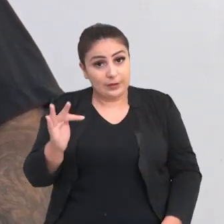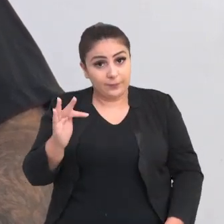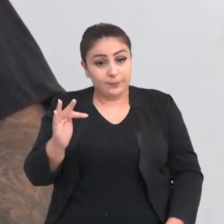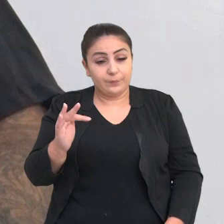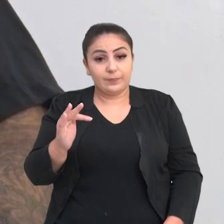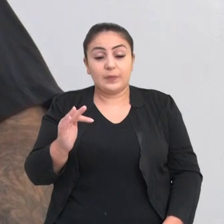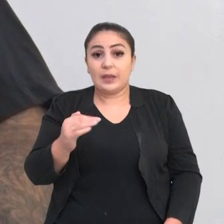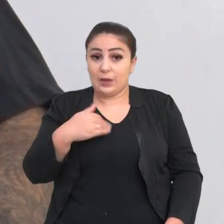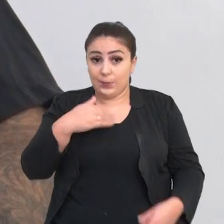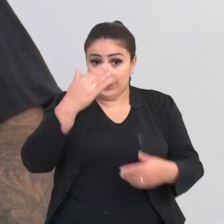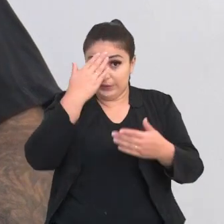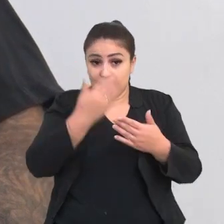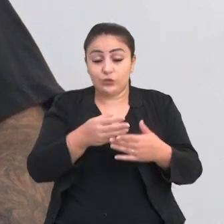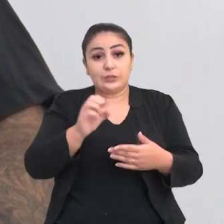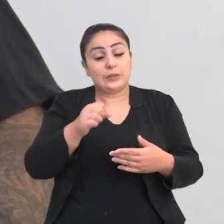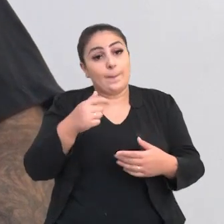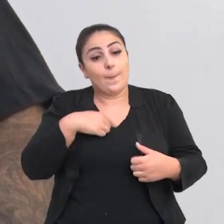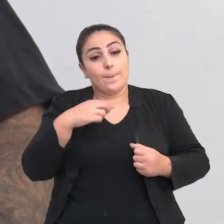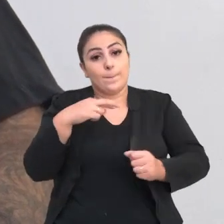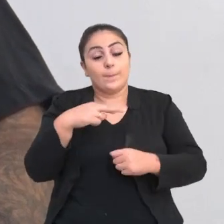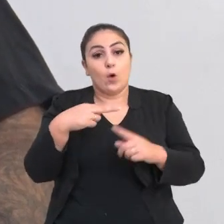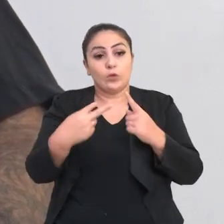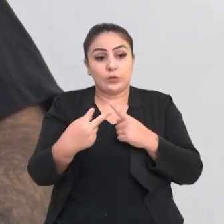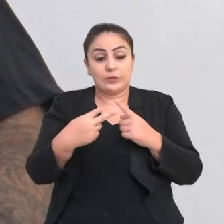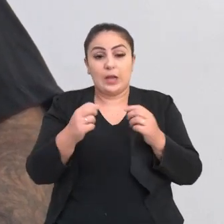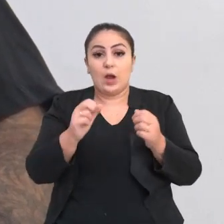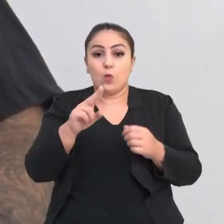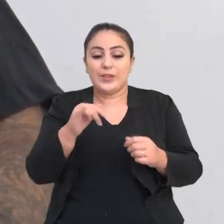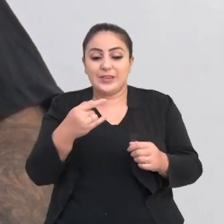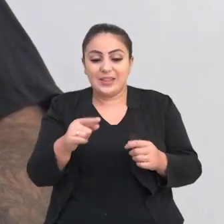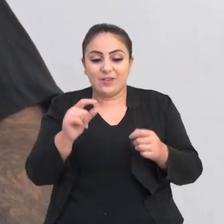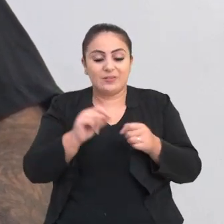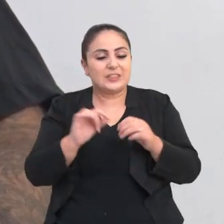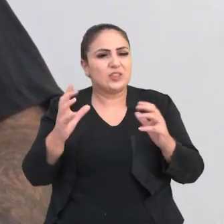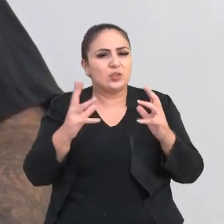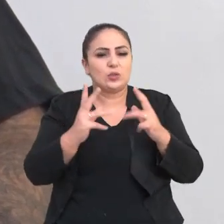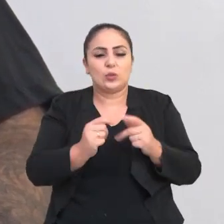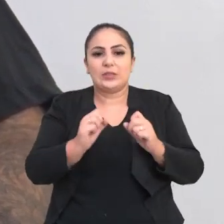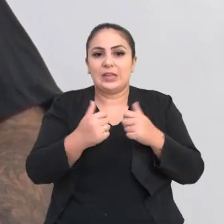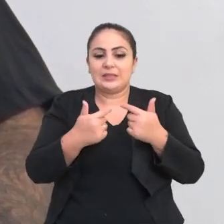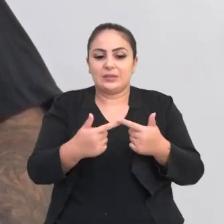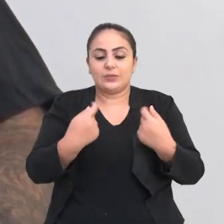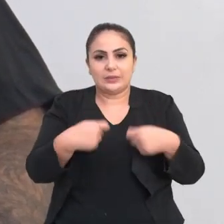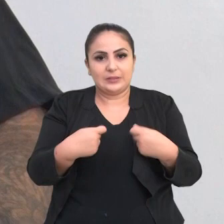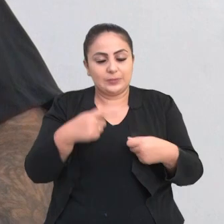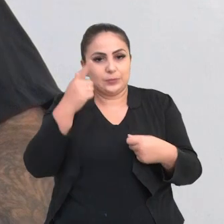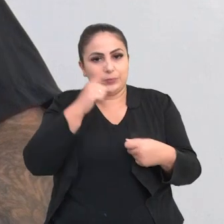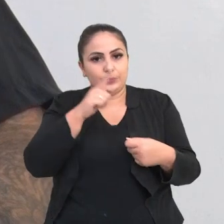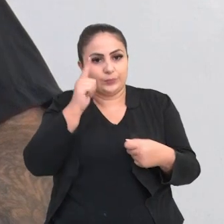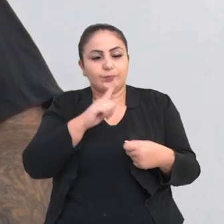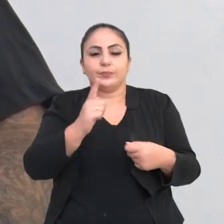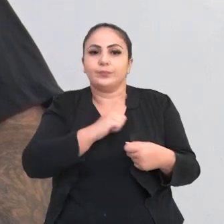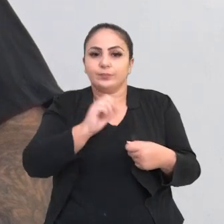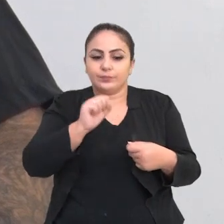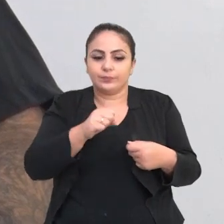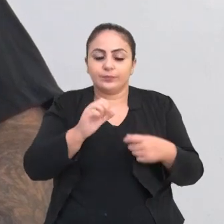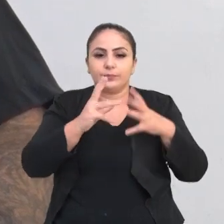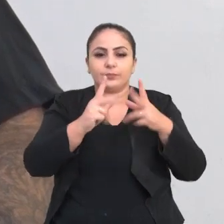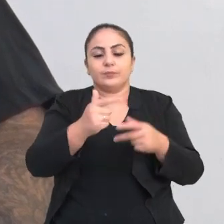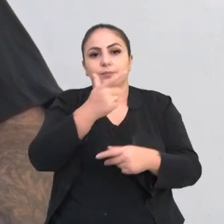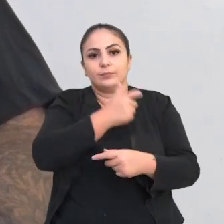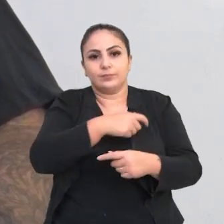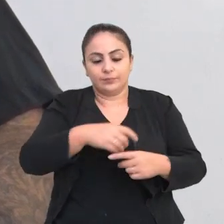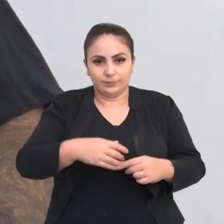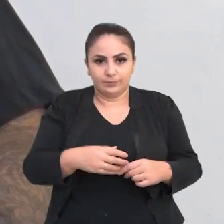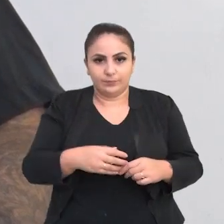federais. Acredito eu que, do meu ponto de vista, a União está tomando todas as medidas necessárias para que tenhamos